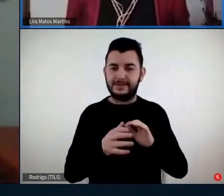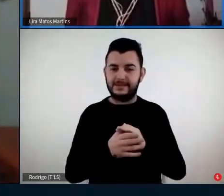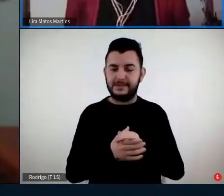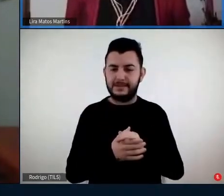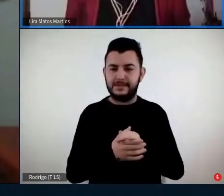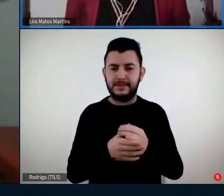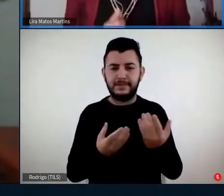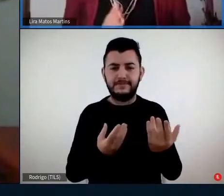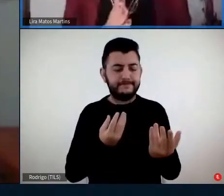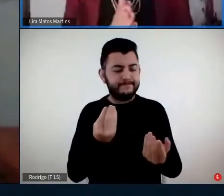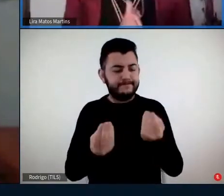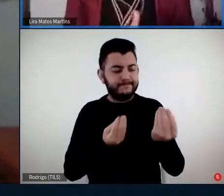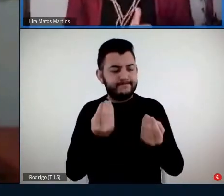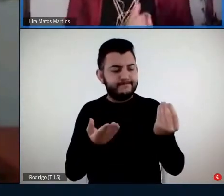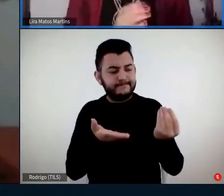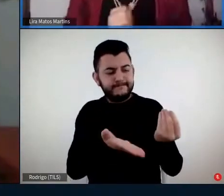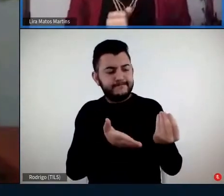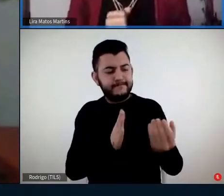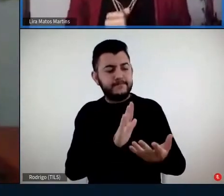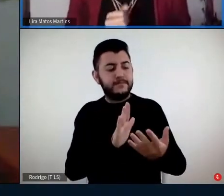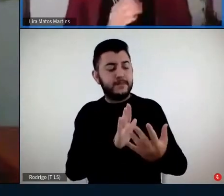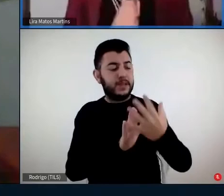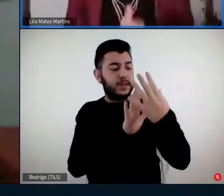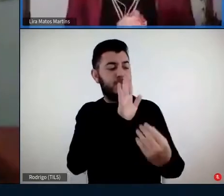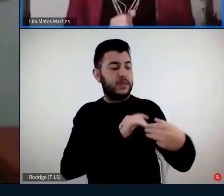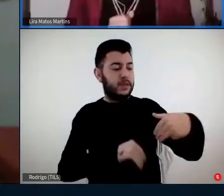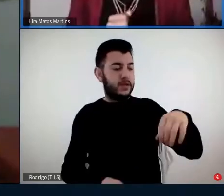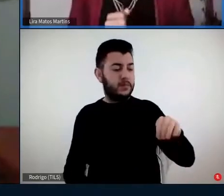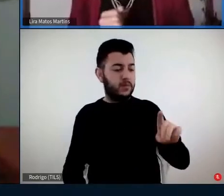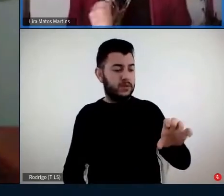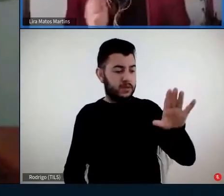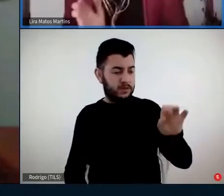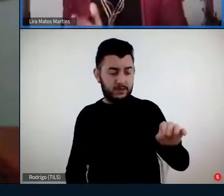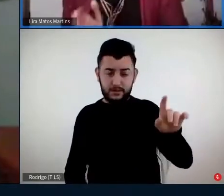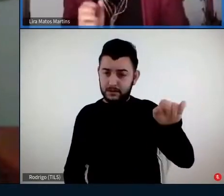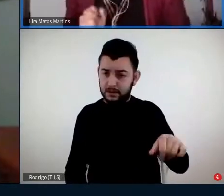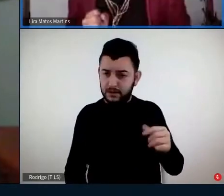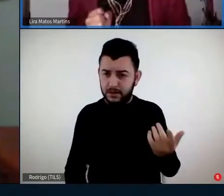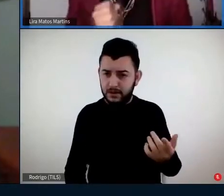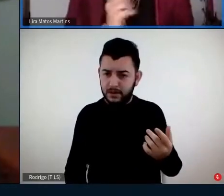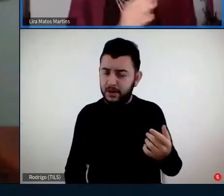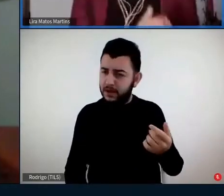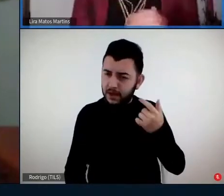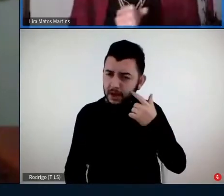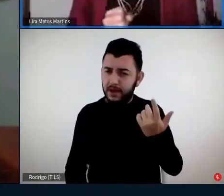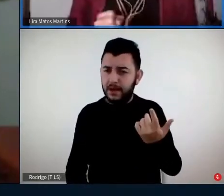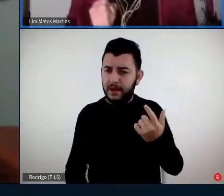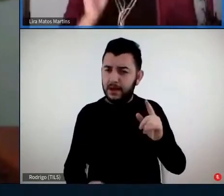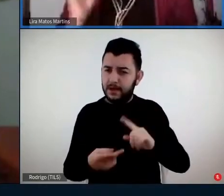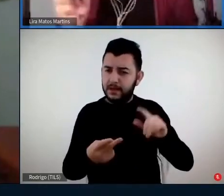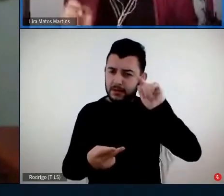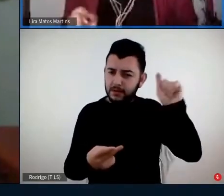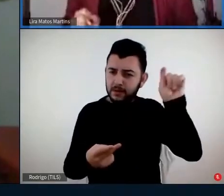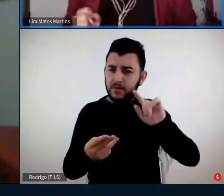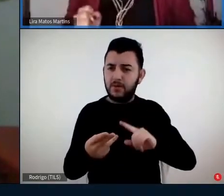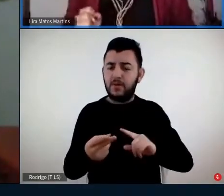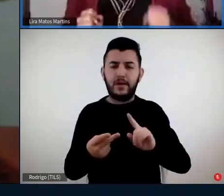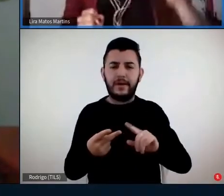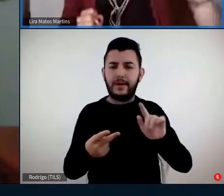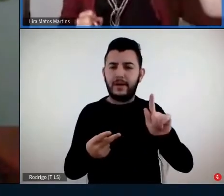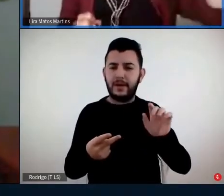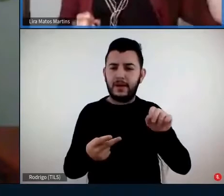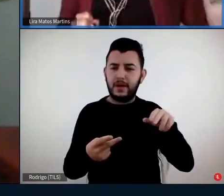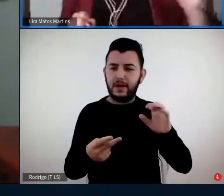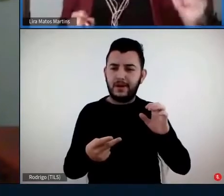esse modelo. É na perspectiva de qual autor? É do Pact? É de Gonçalves? É de Kelly? É de